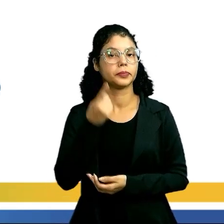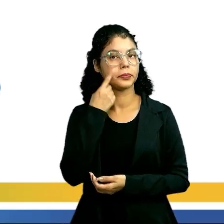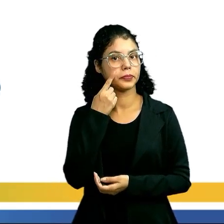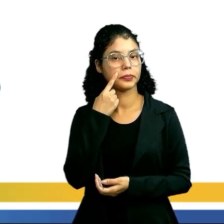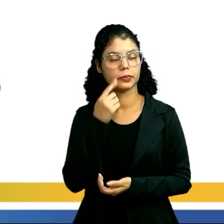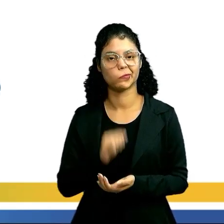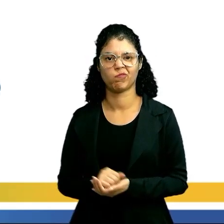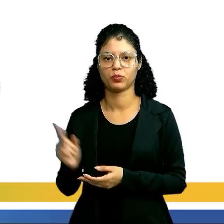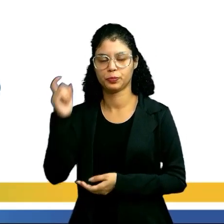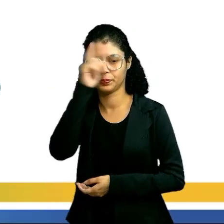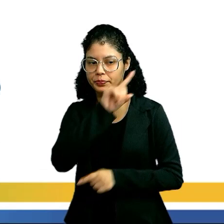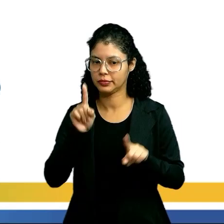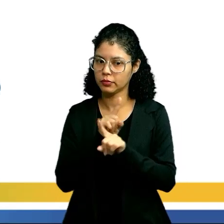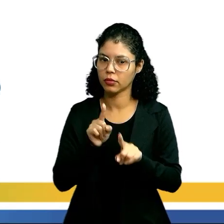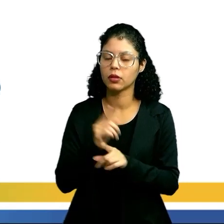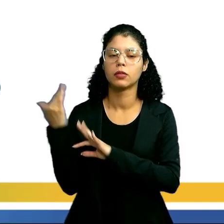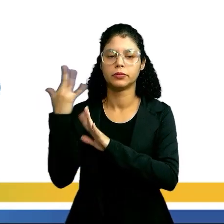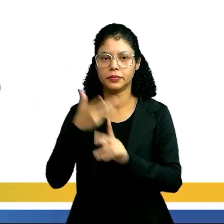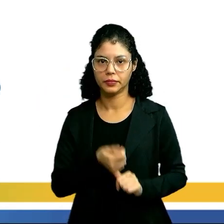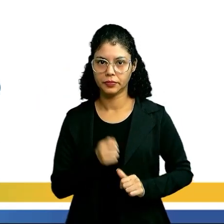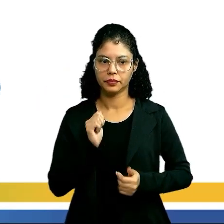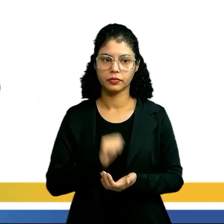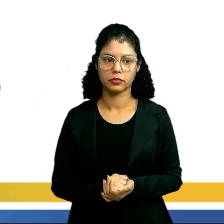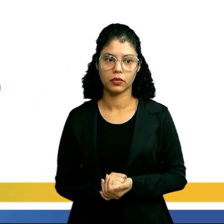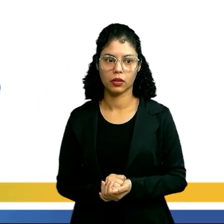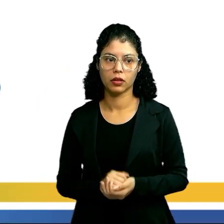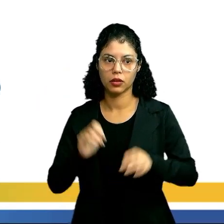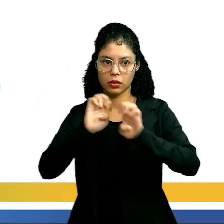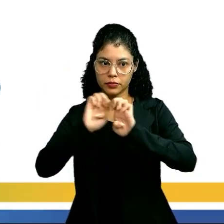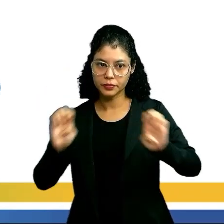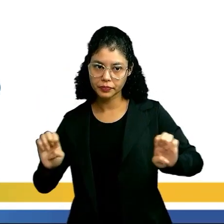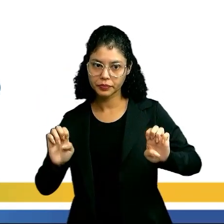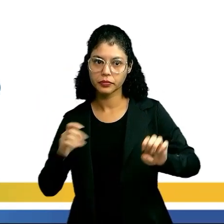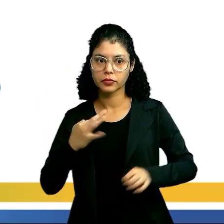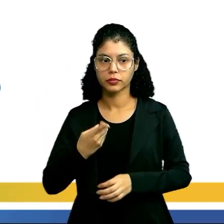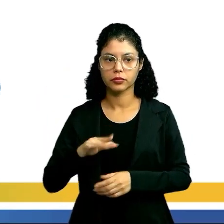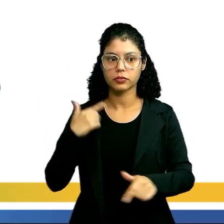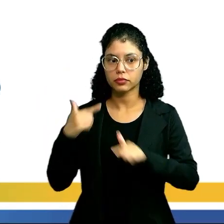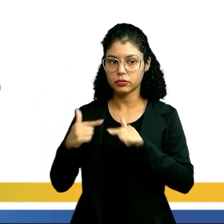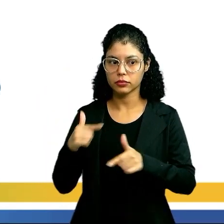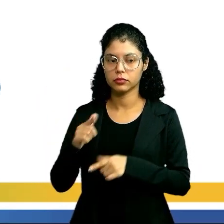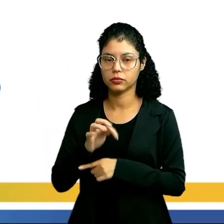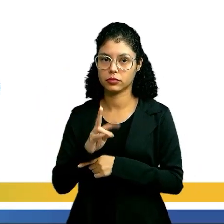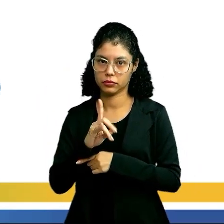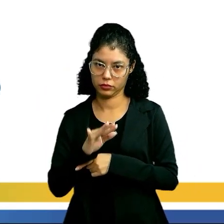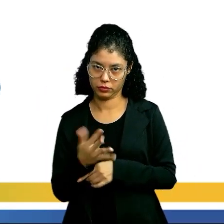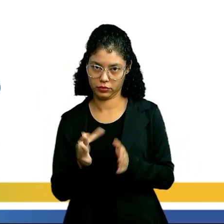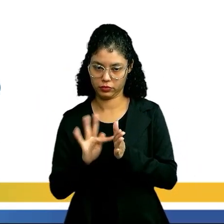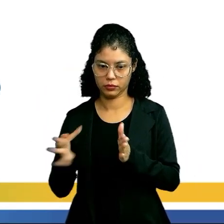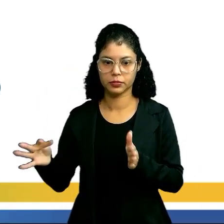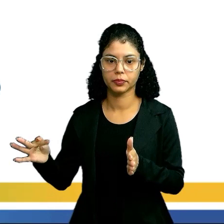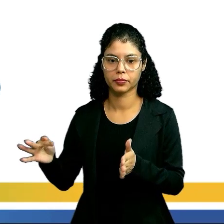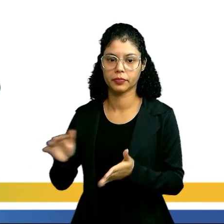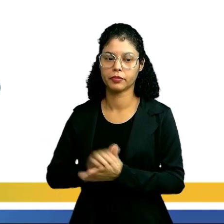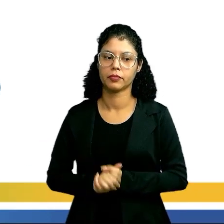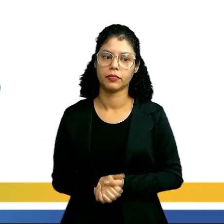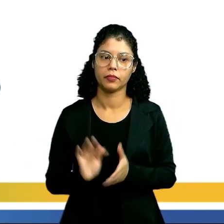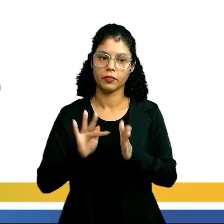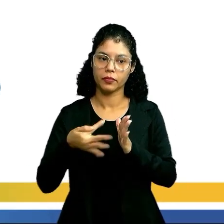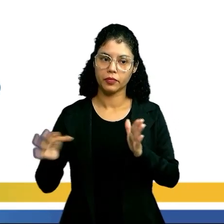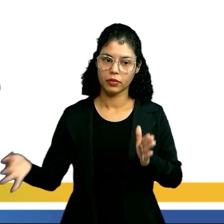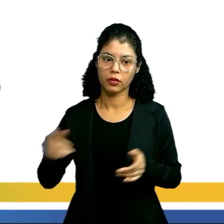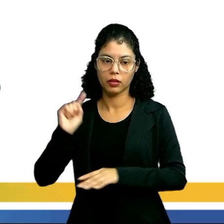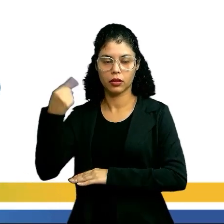atenção que não é complicado e você pode rever isso aí. Da equação exponencial, agora vamos trabalhar a função exponencial.